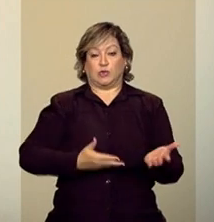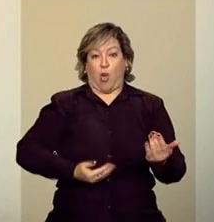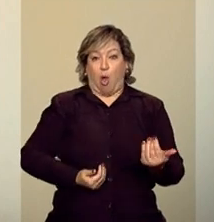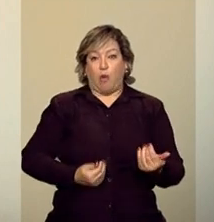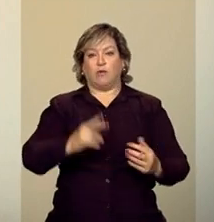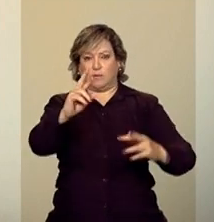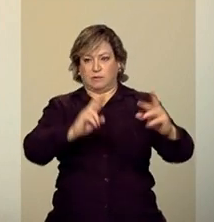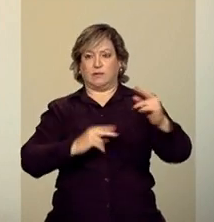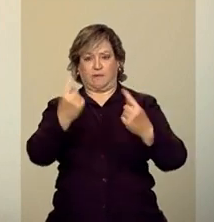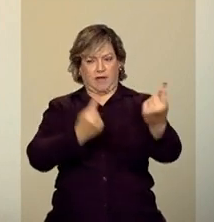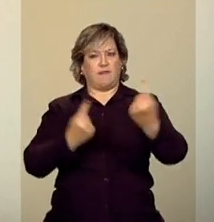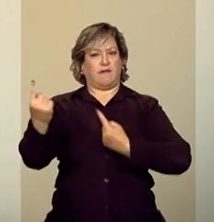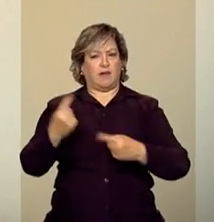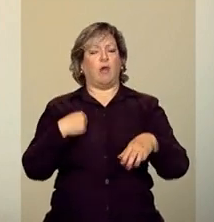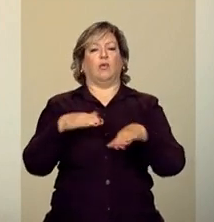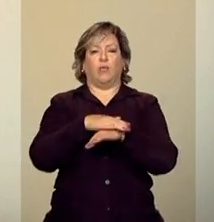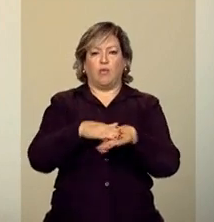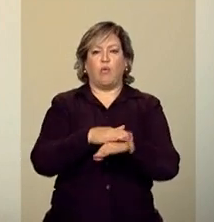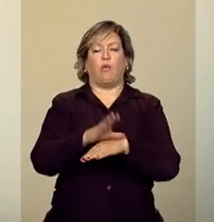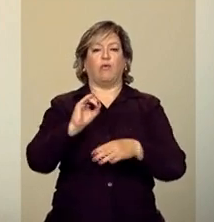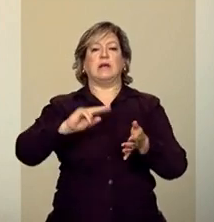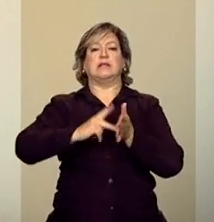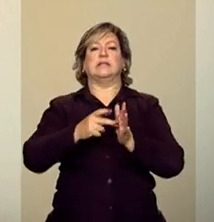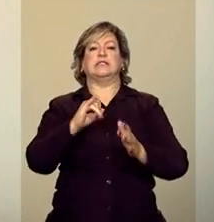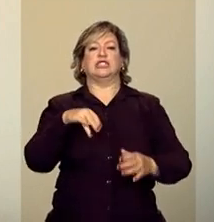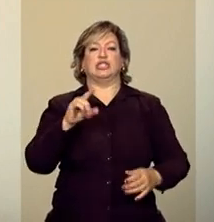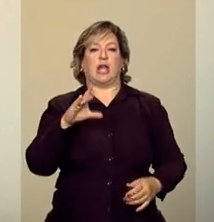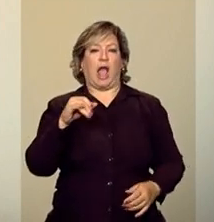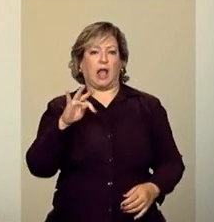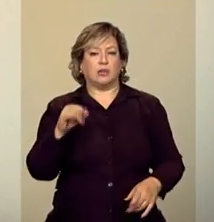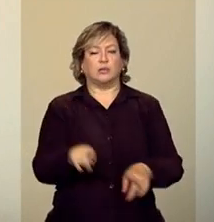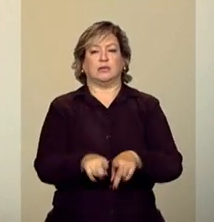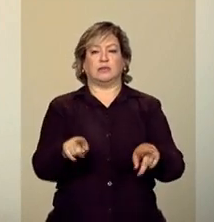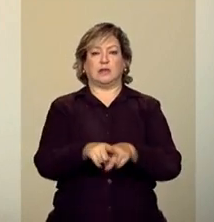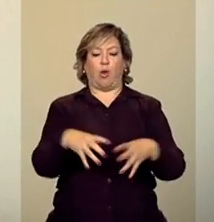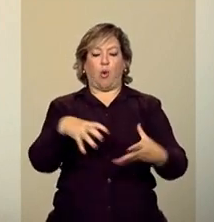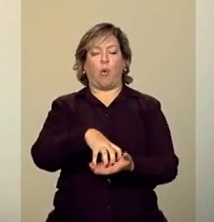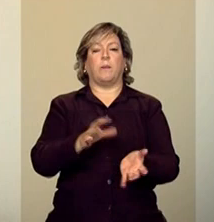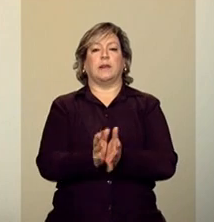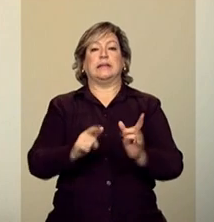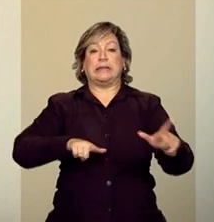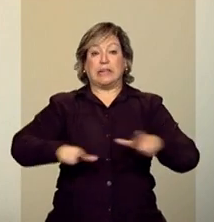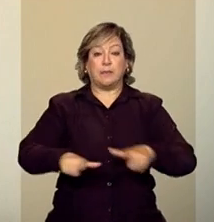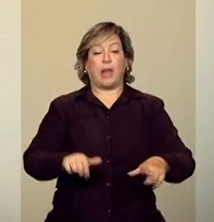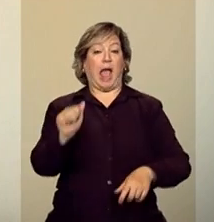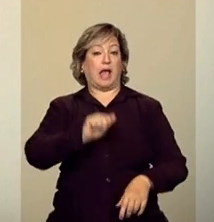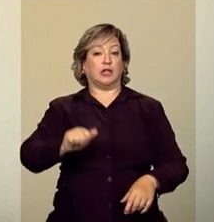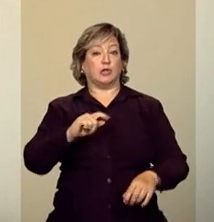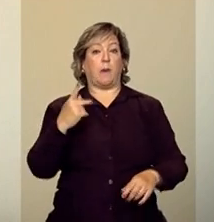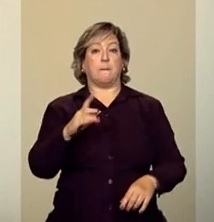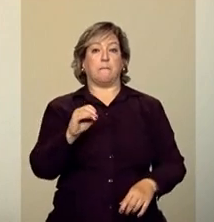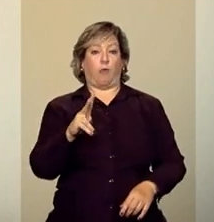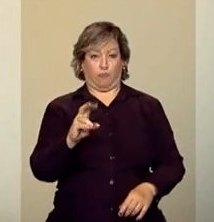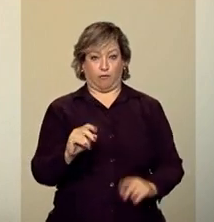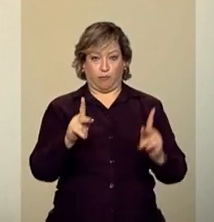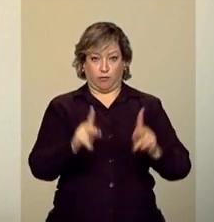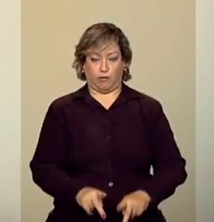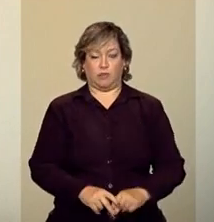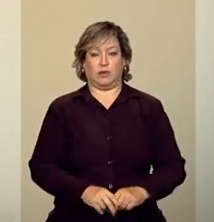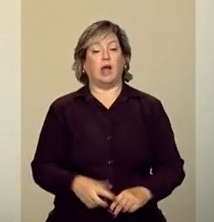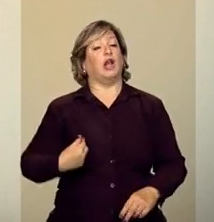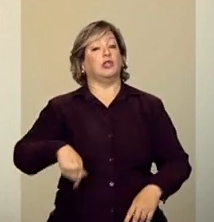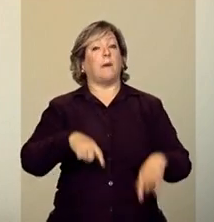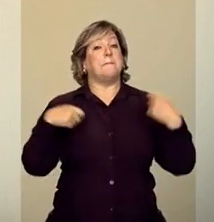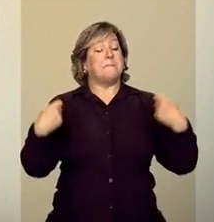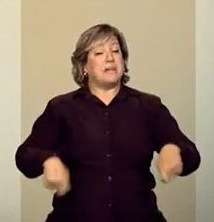jovens, das entidades sindicais, dos movimentos de trabalhadores, das associações populares.